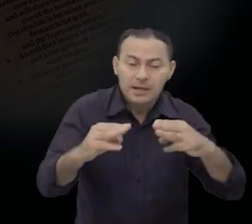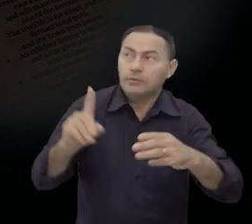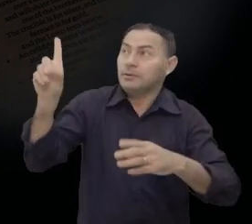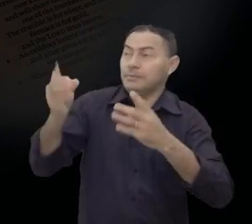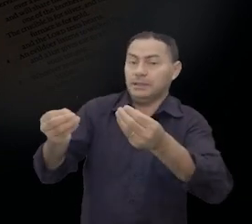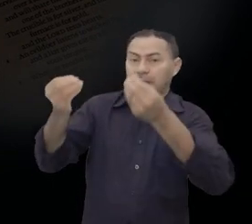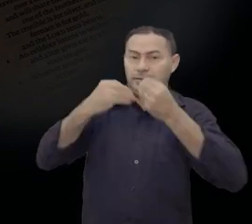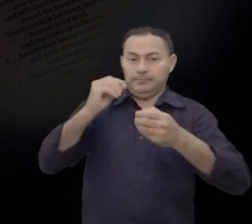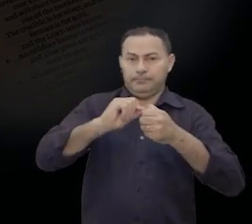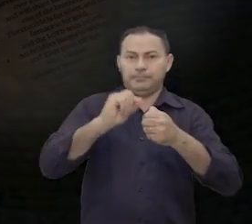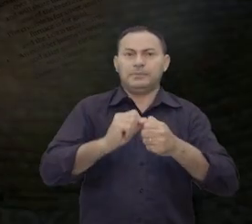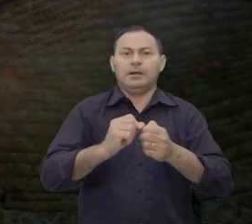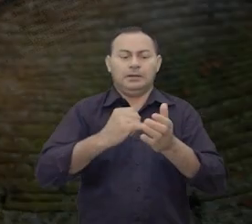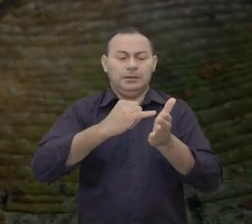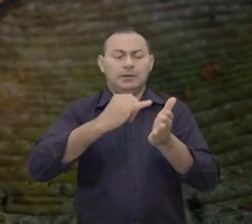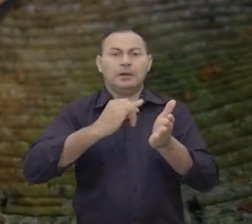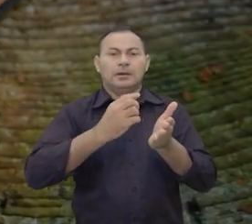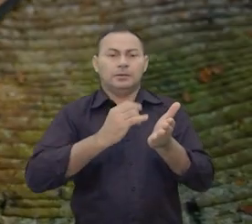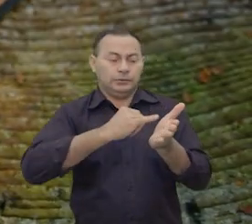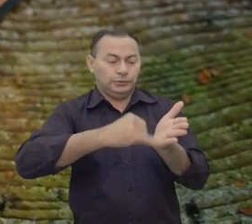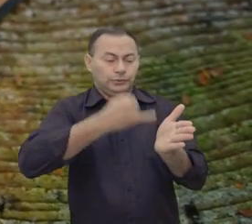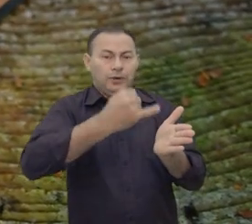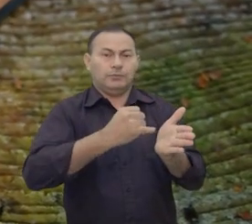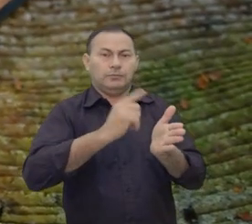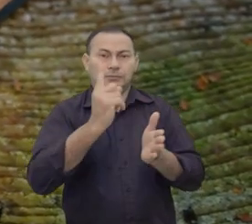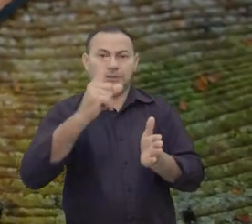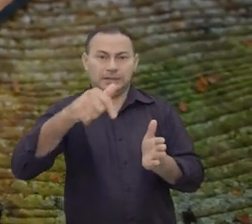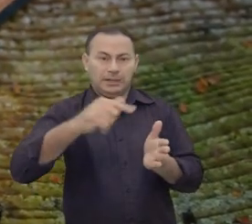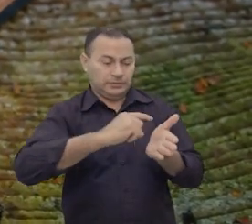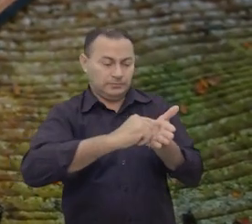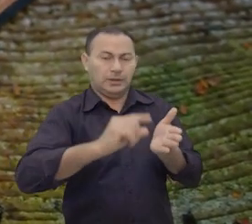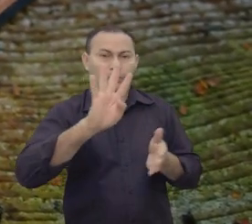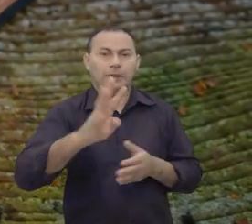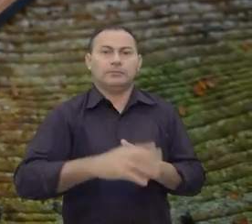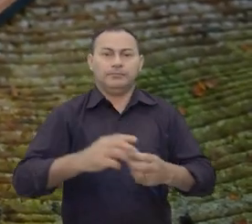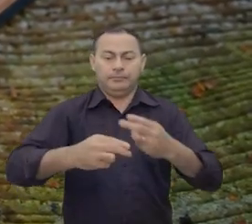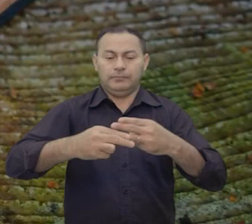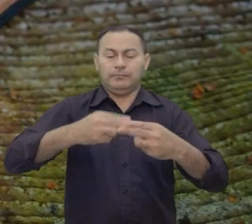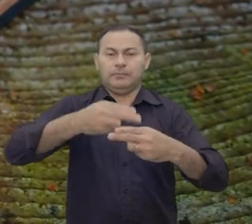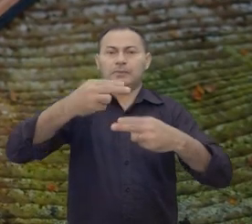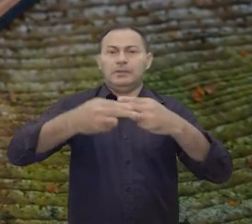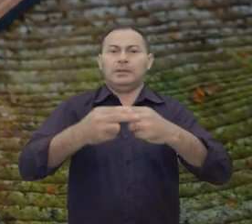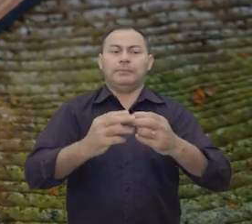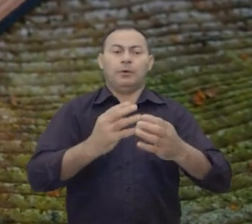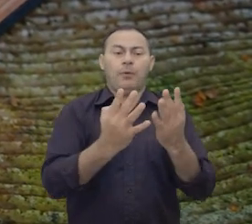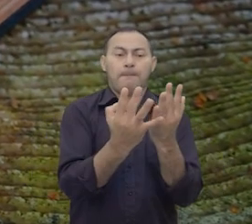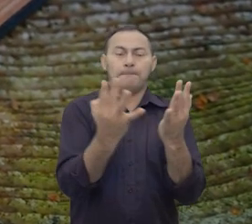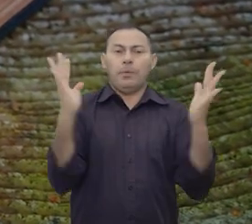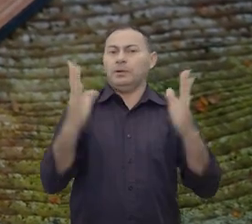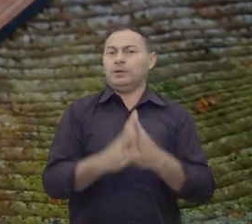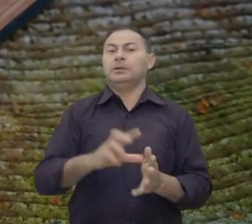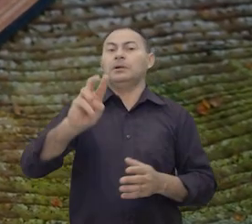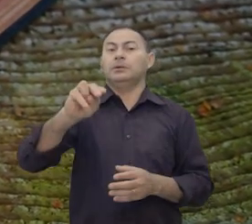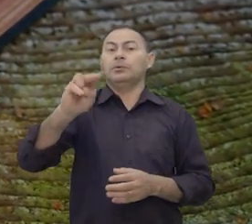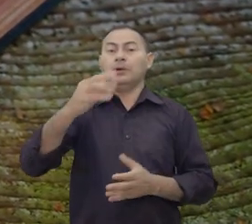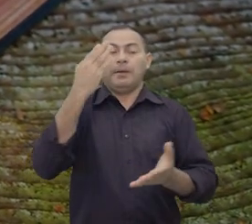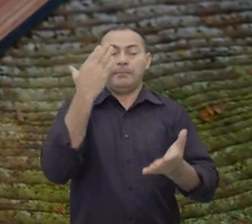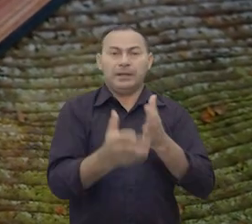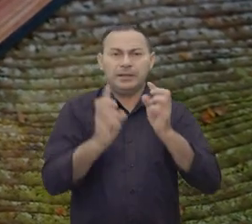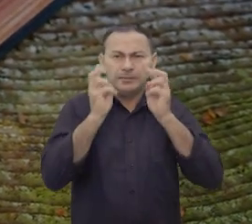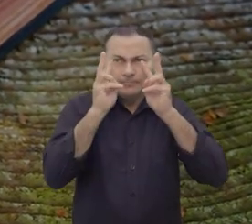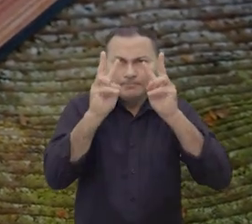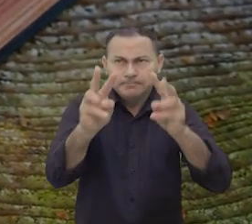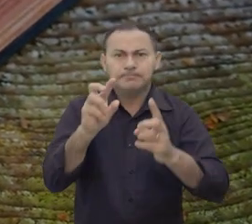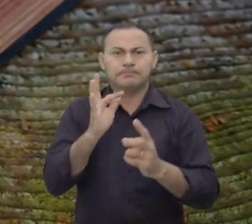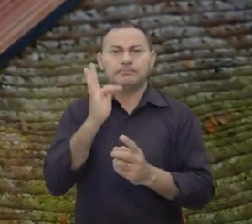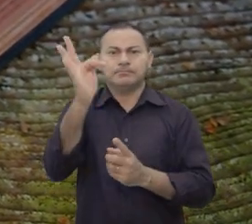para fazer. Isso está em João 17:4. Neemias terminou o muro. Não podemos nunca perder